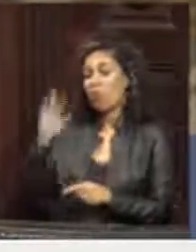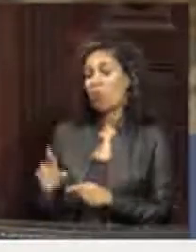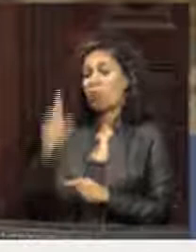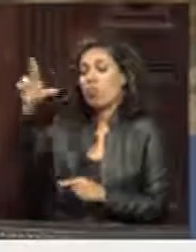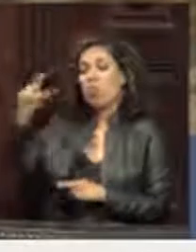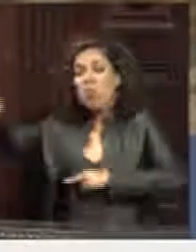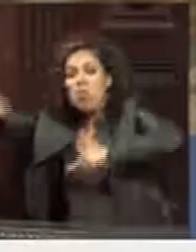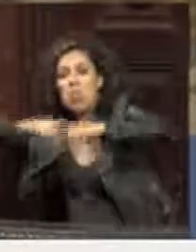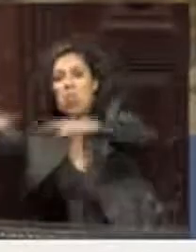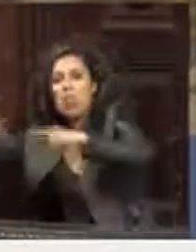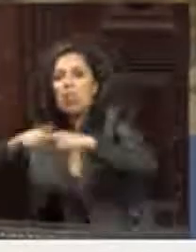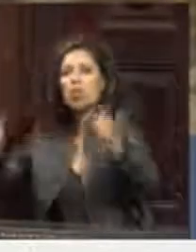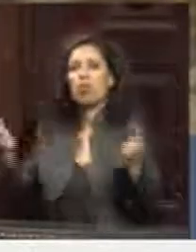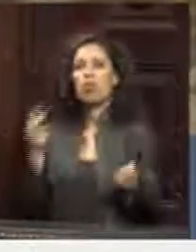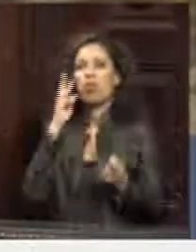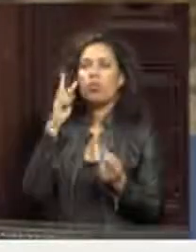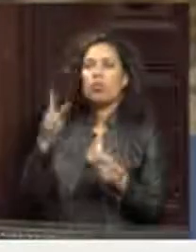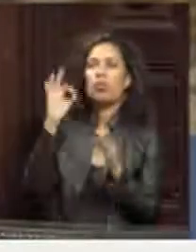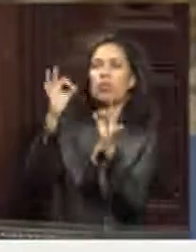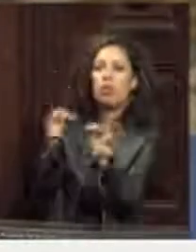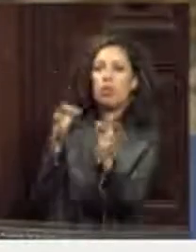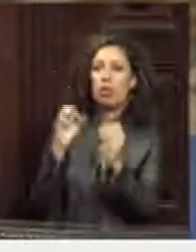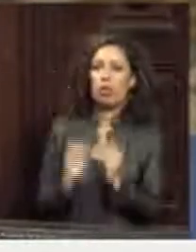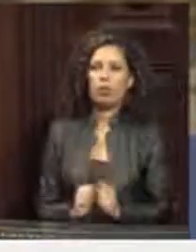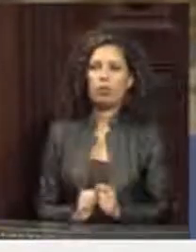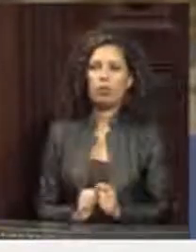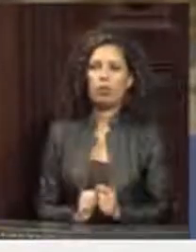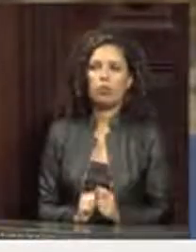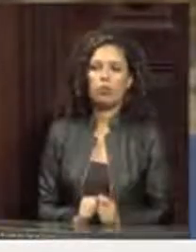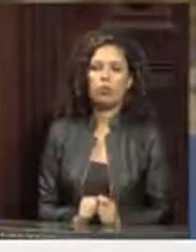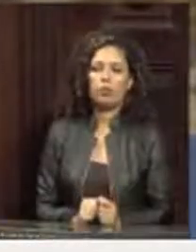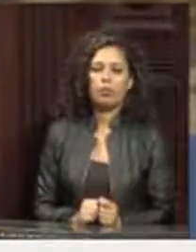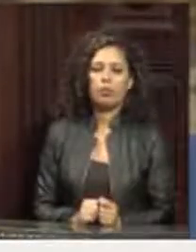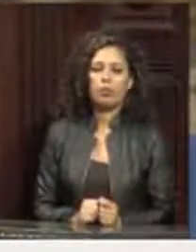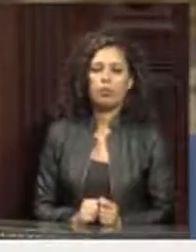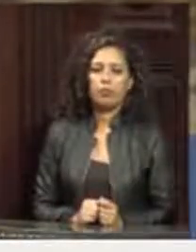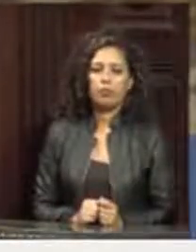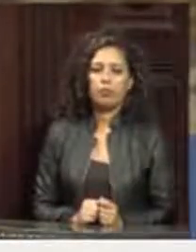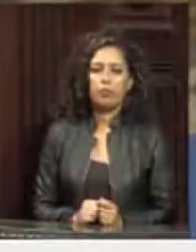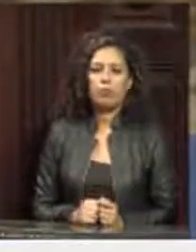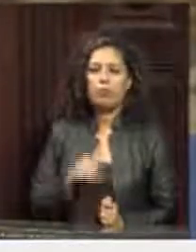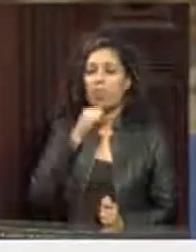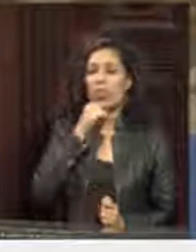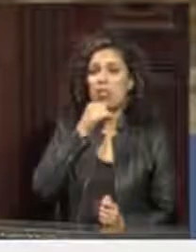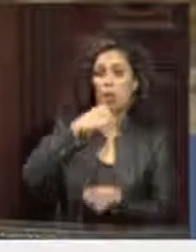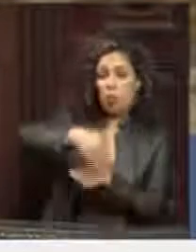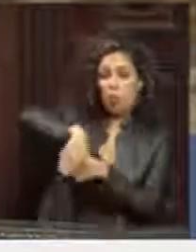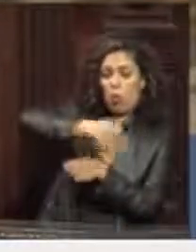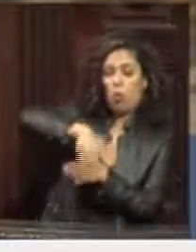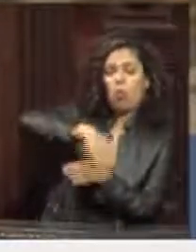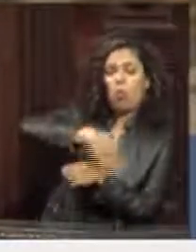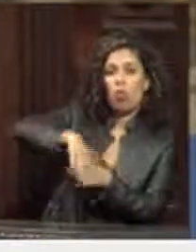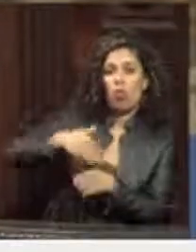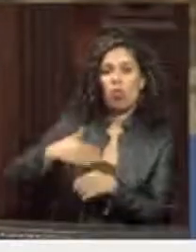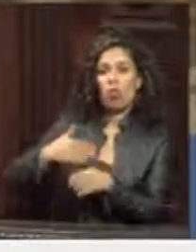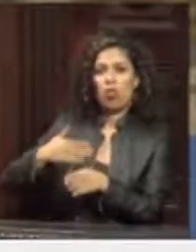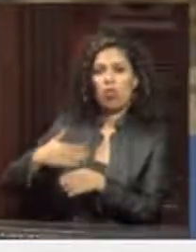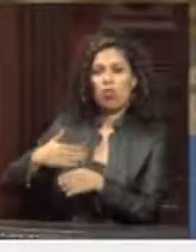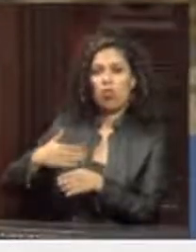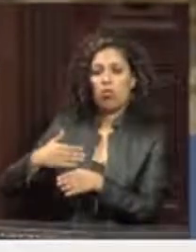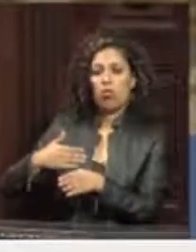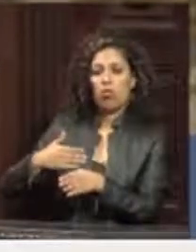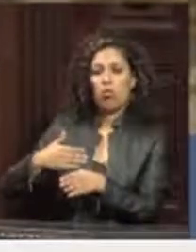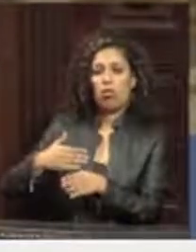está acompanhando o grau de degradação da estrada que liga Teresópolis a Friburgo. Uma